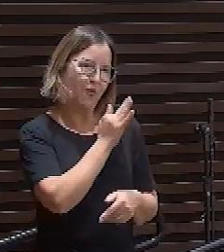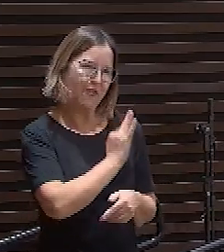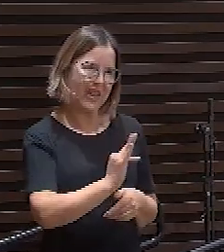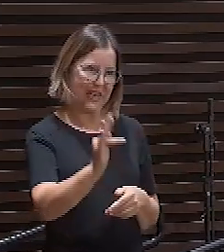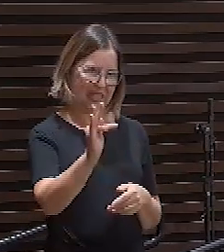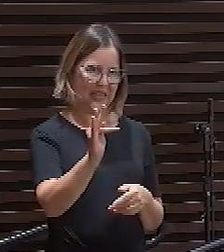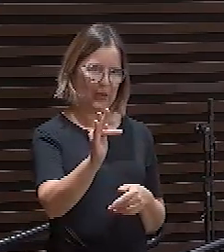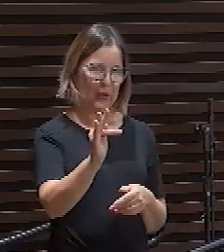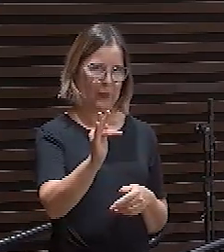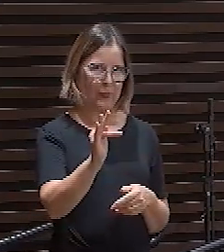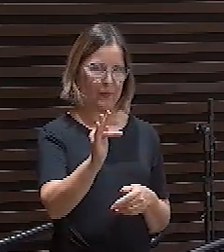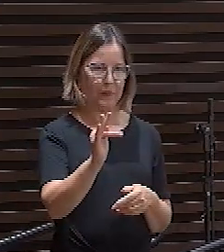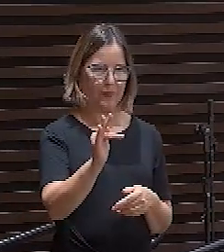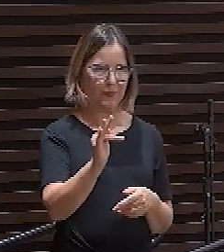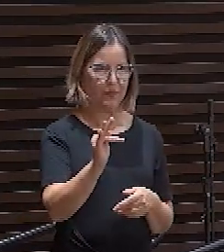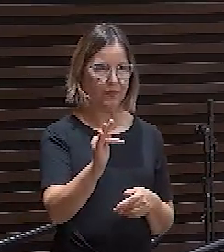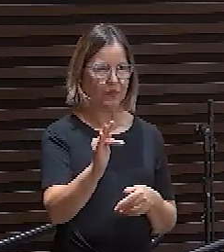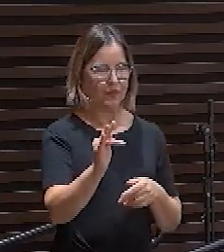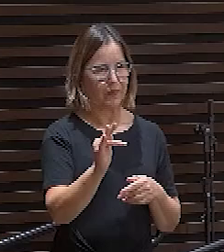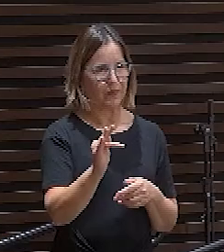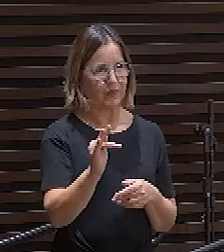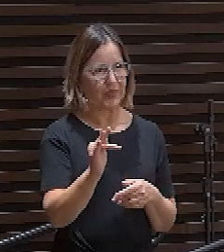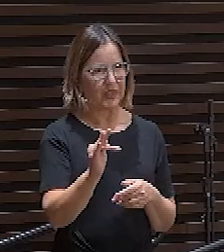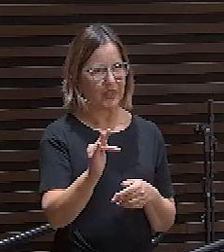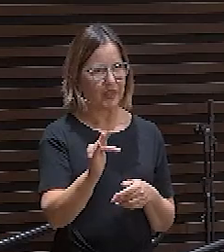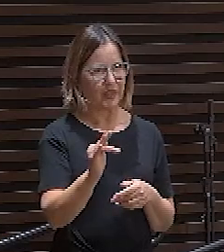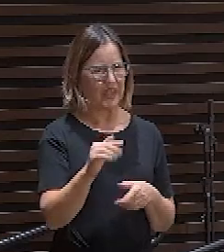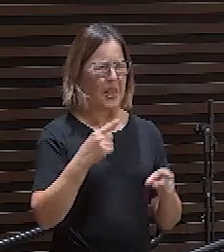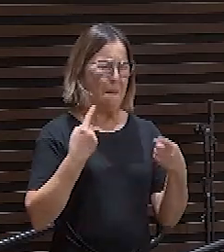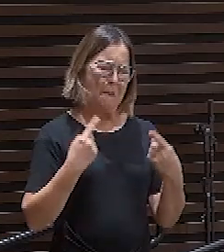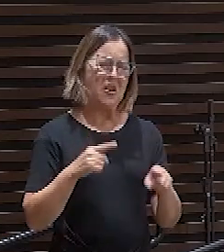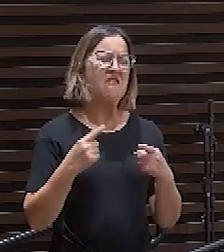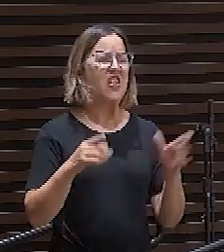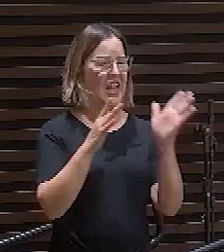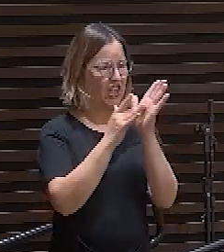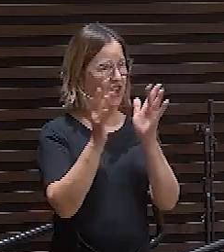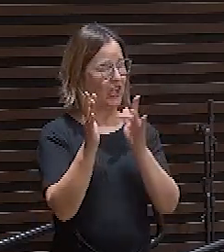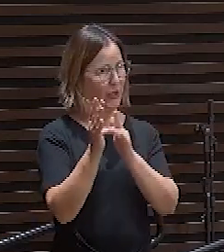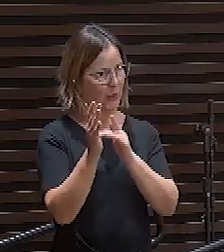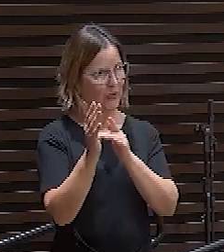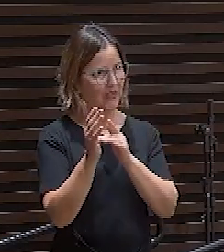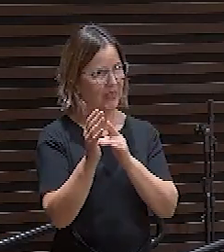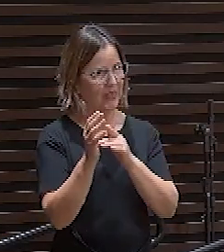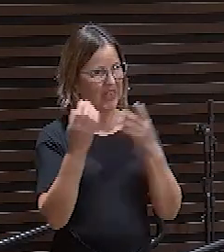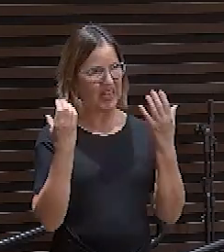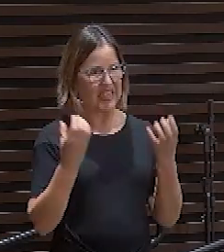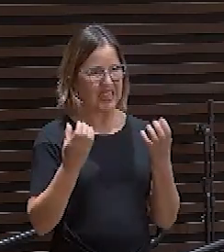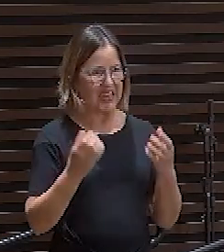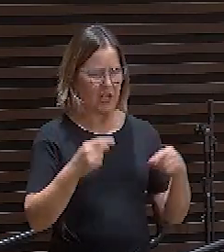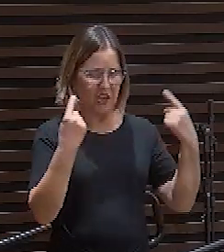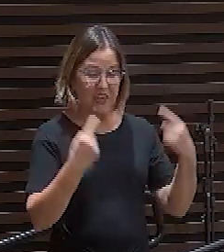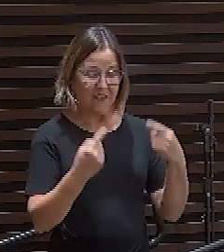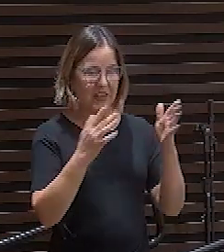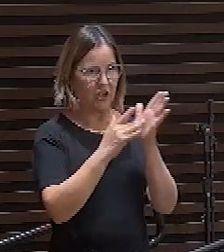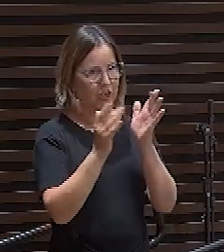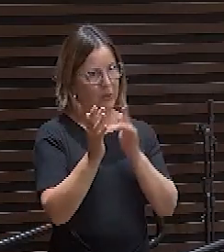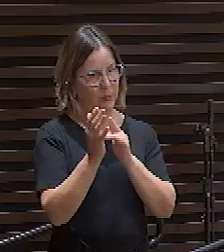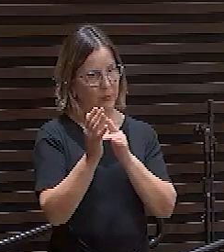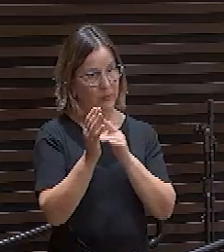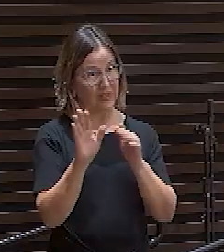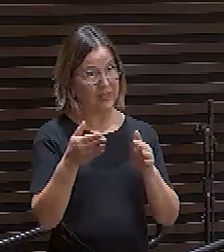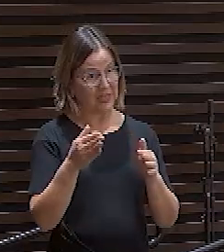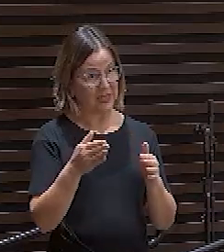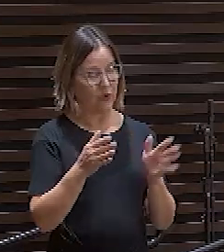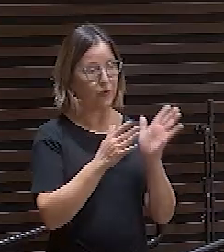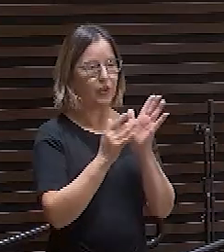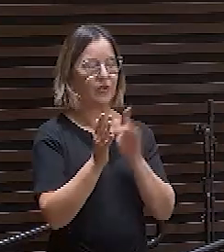E aos fariseus que cutucaram Jesus, querendo já desafiar Jesus, ele disse: ó, primeiro